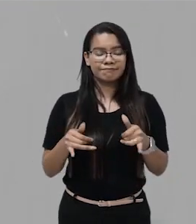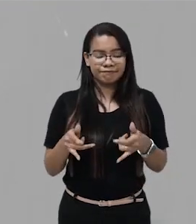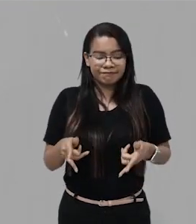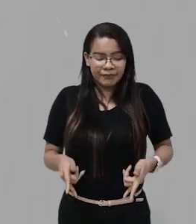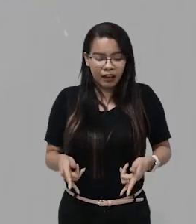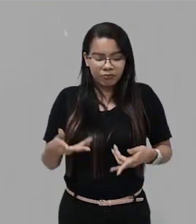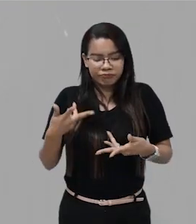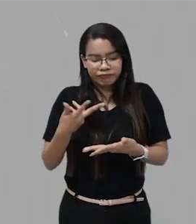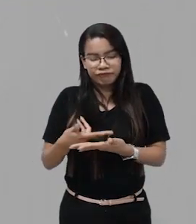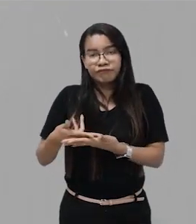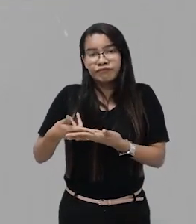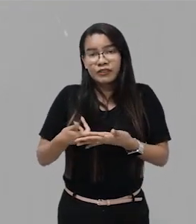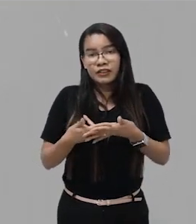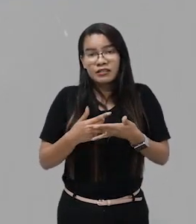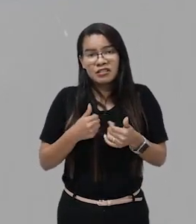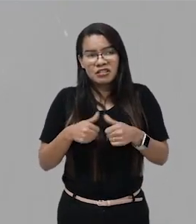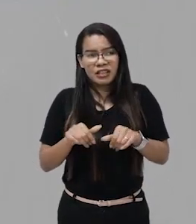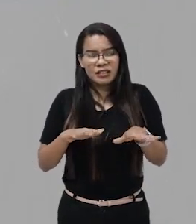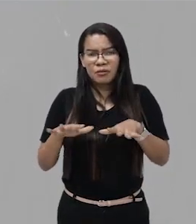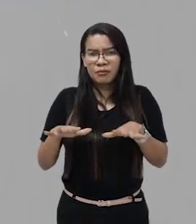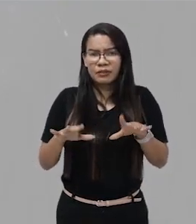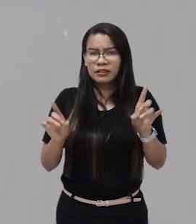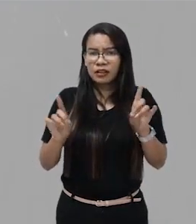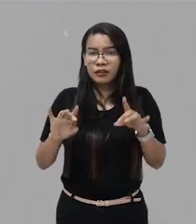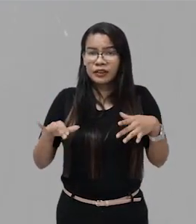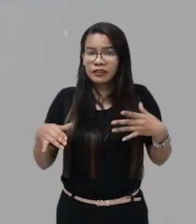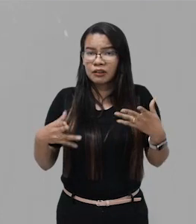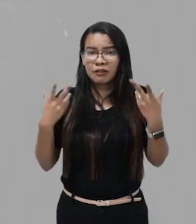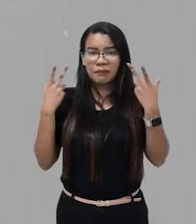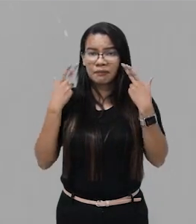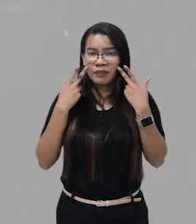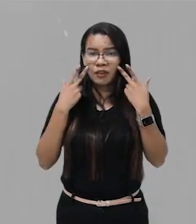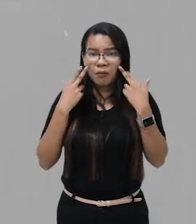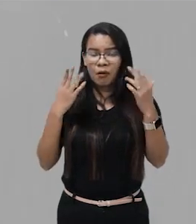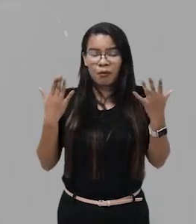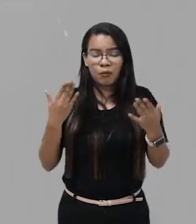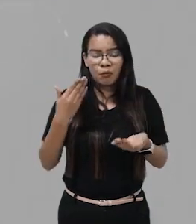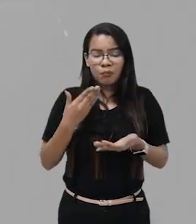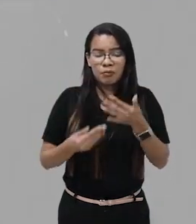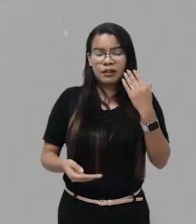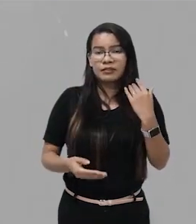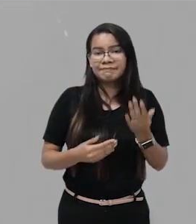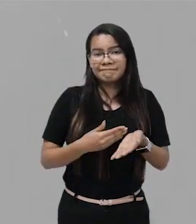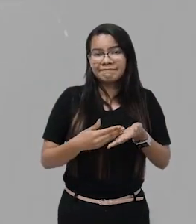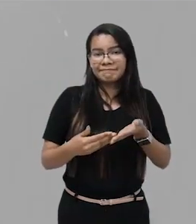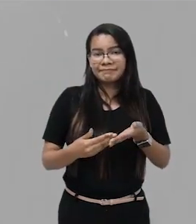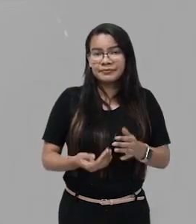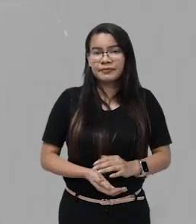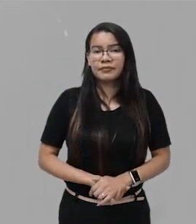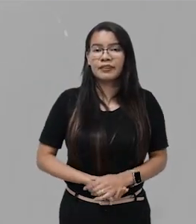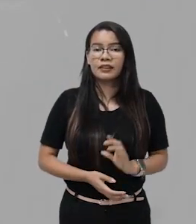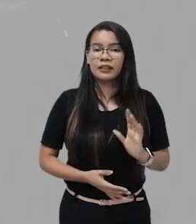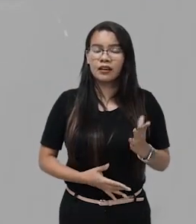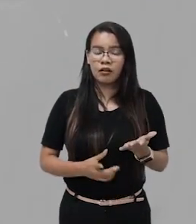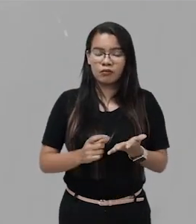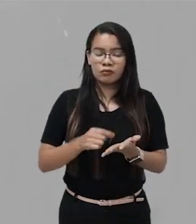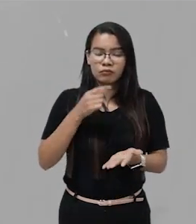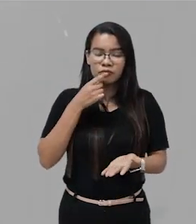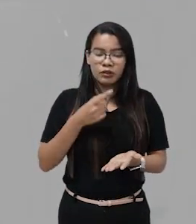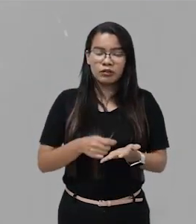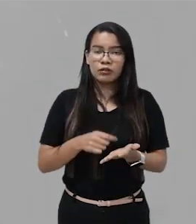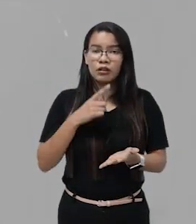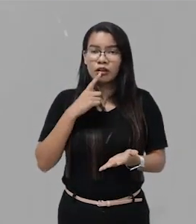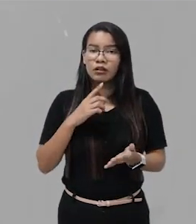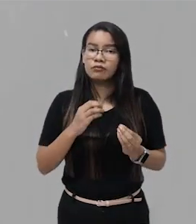ele começa a perder massa muscular. Então, esses indivíduos eles recebem doses hormonais. Eles recebem esses